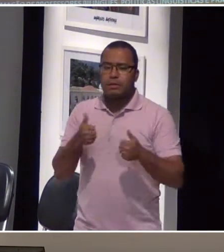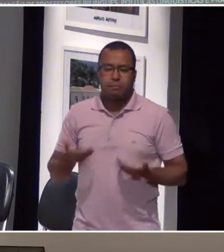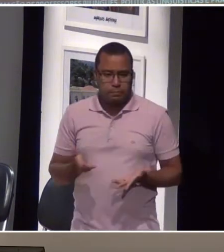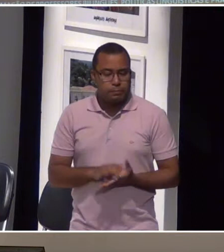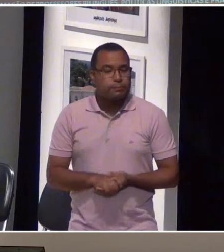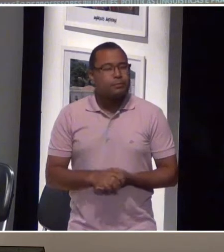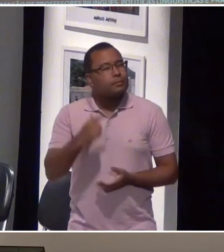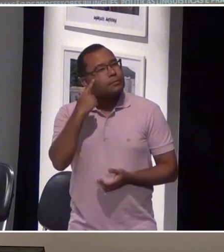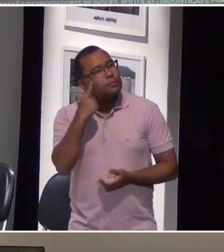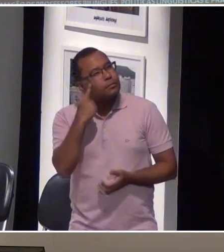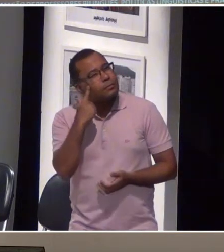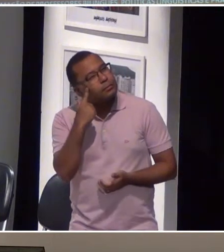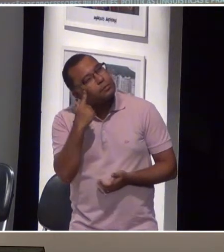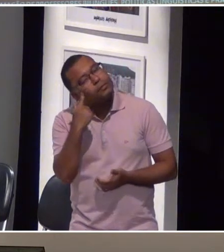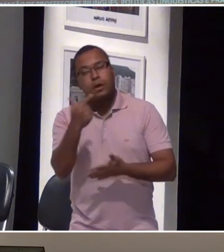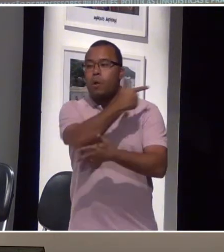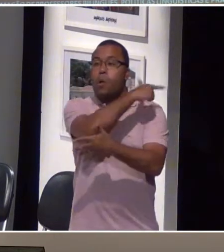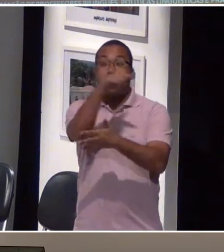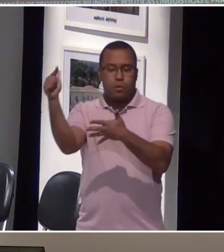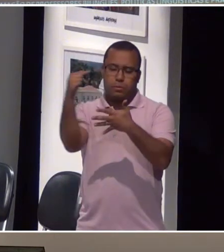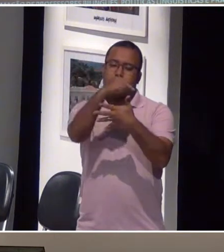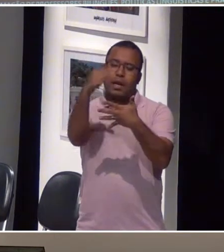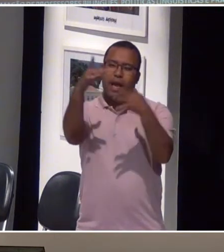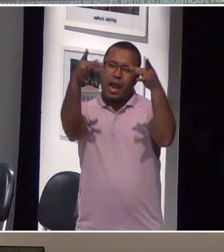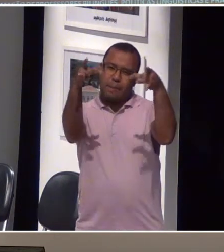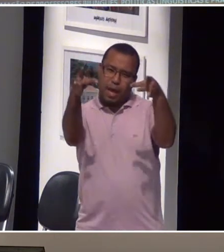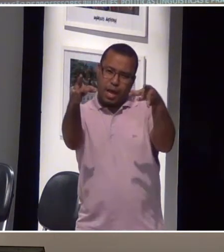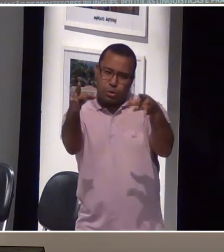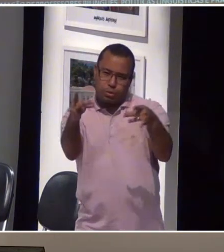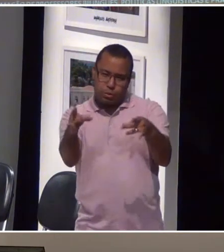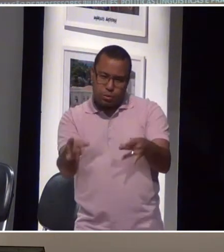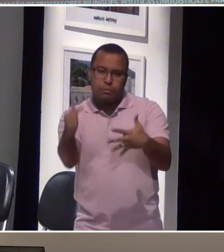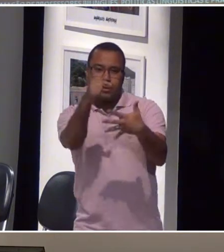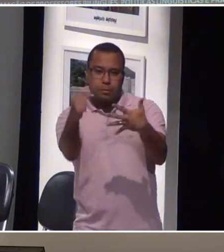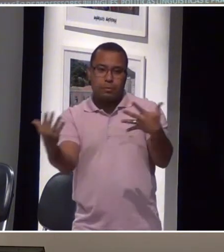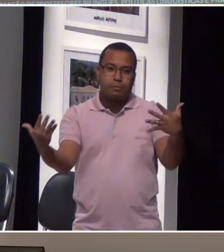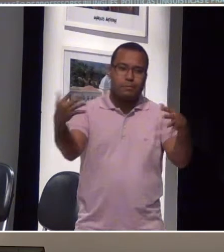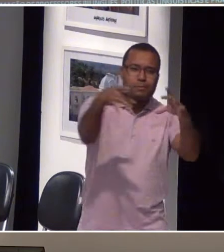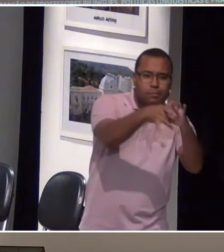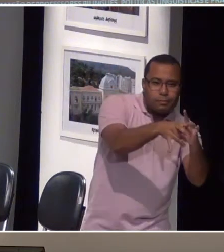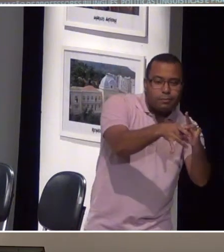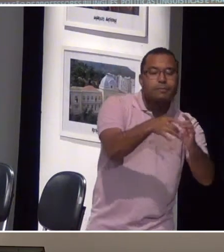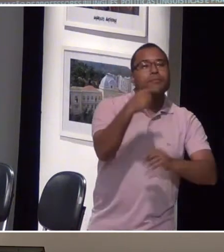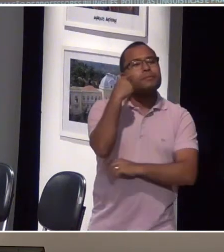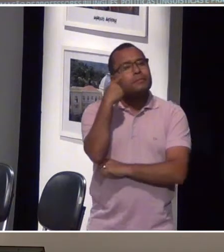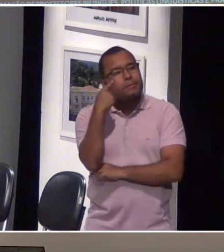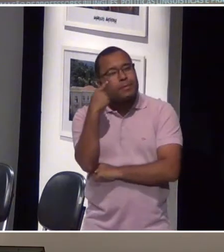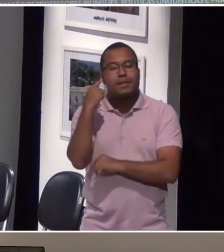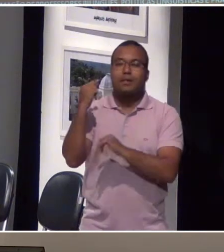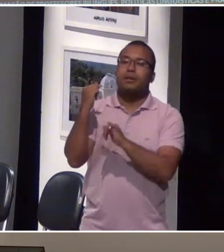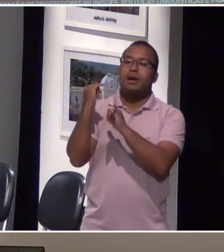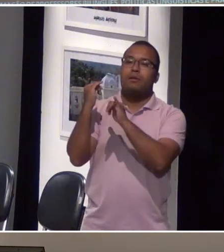aí eu me dei conta que tinham outros elementos que também atravessam essa discussão e decidi por tomar